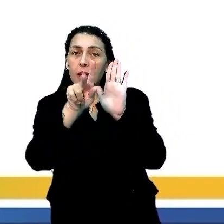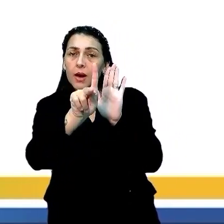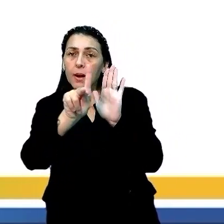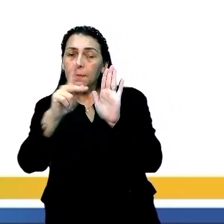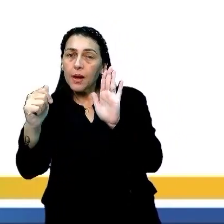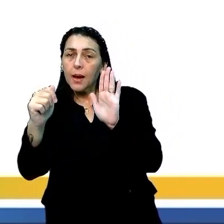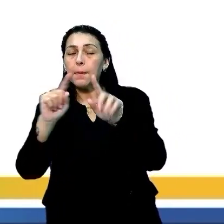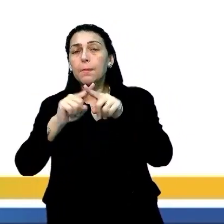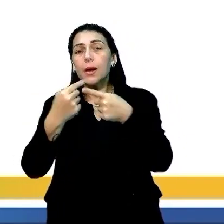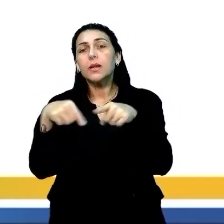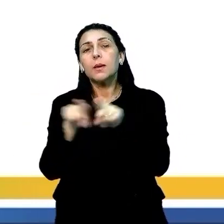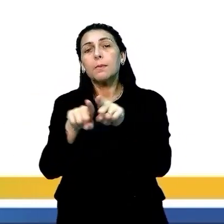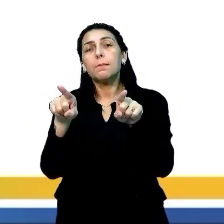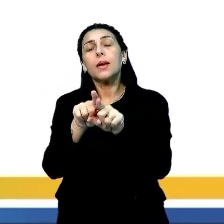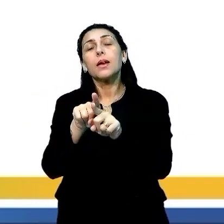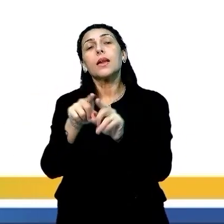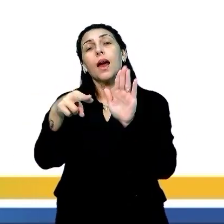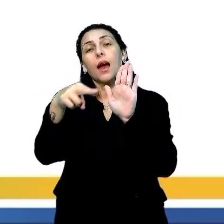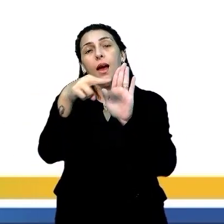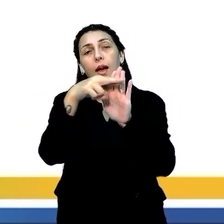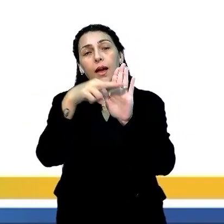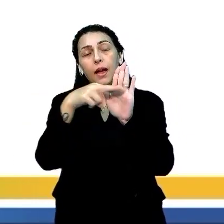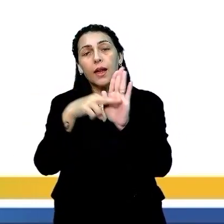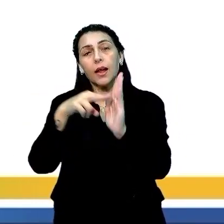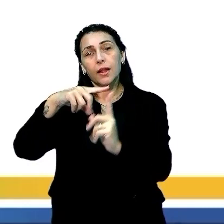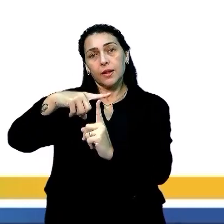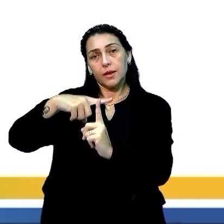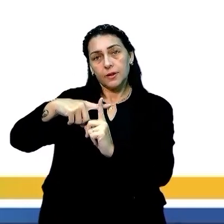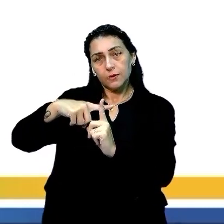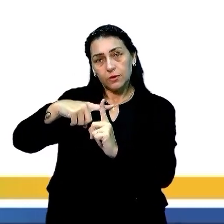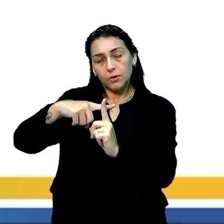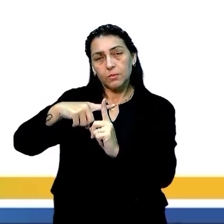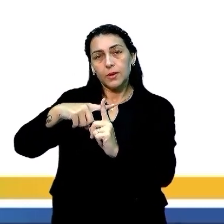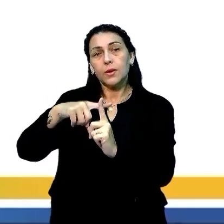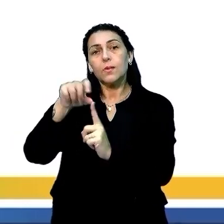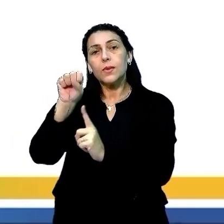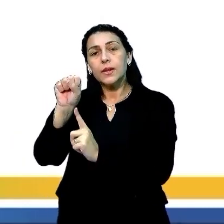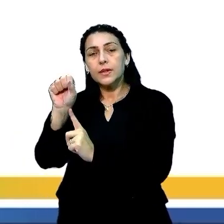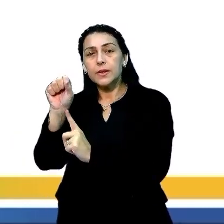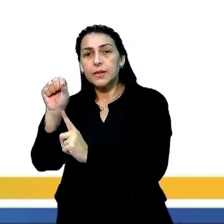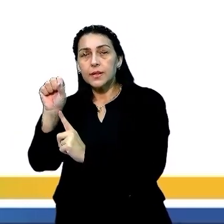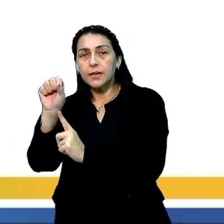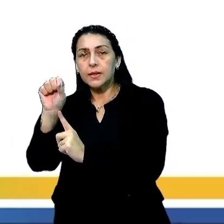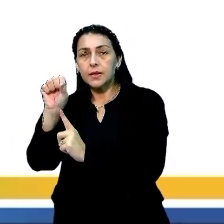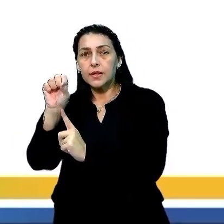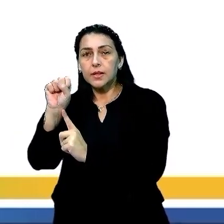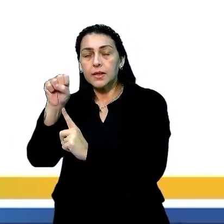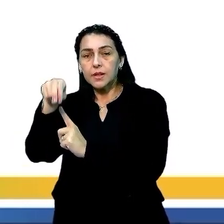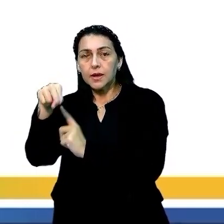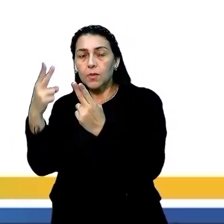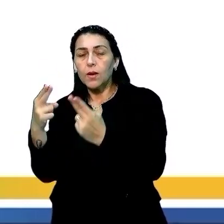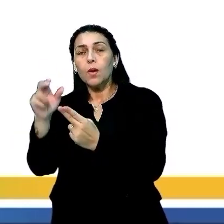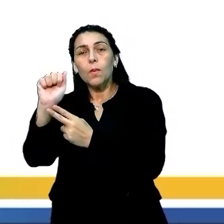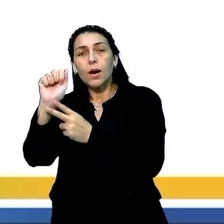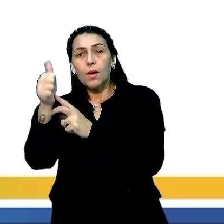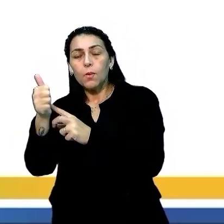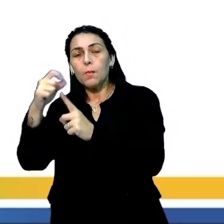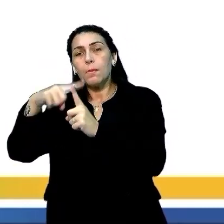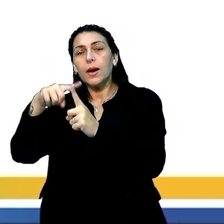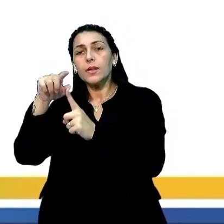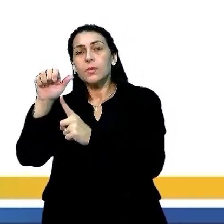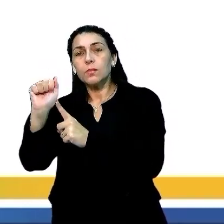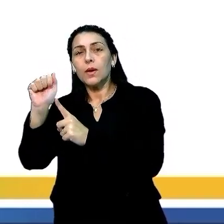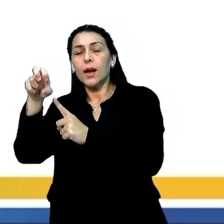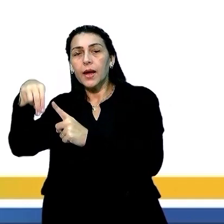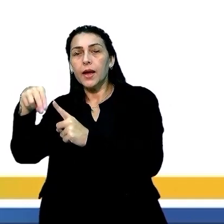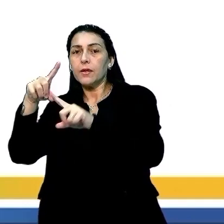também temos a regra da soma. Então, nós vamos para o nosso... Meu SN é igual o A1 mais o AN